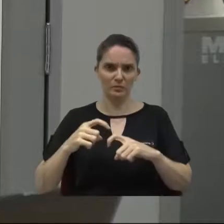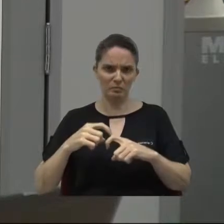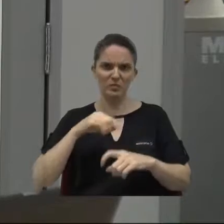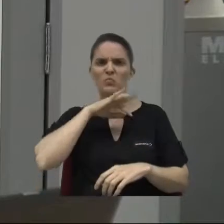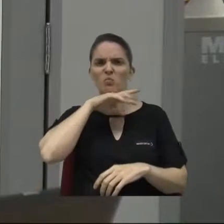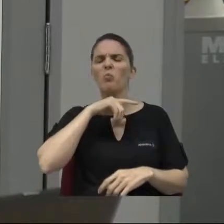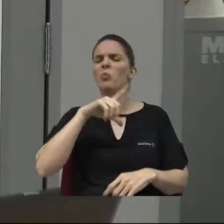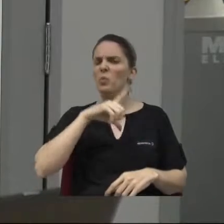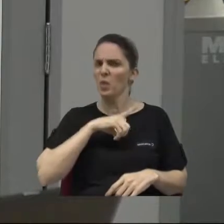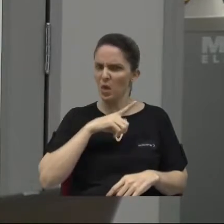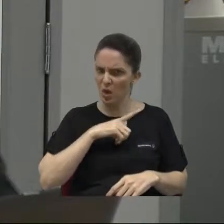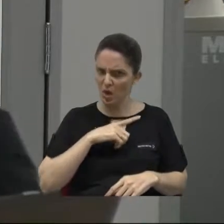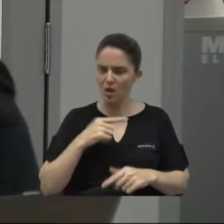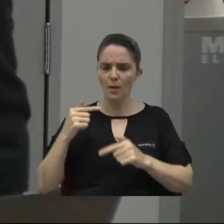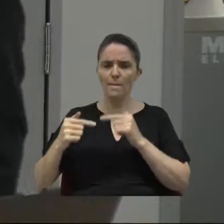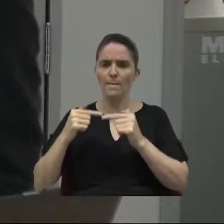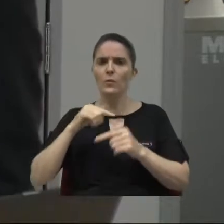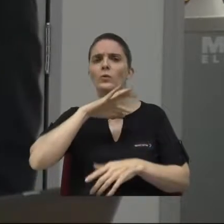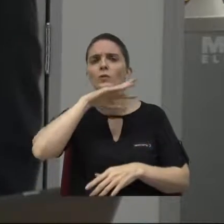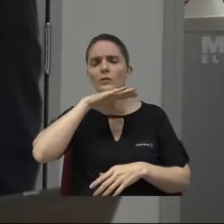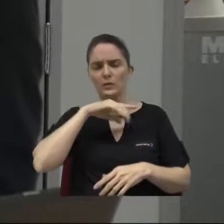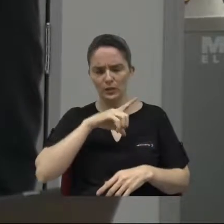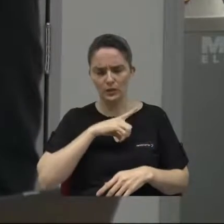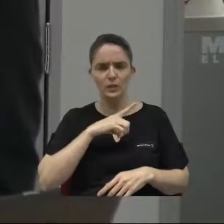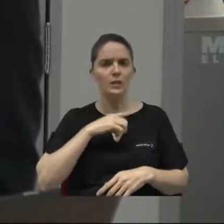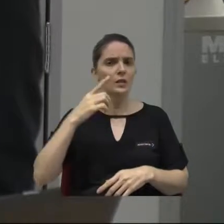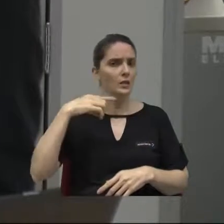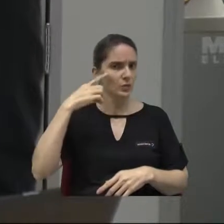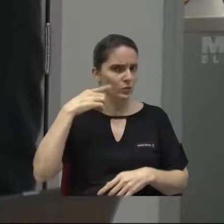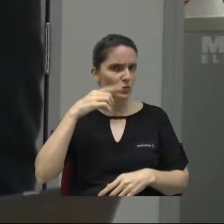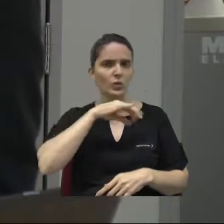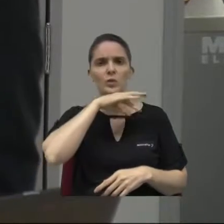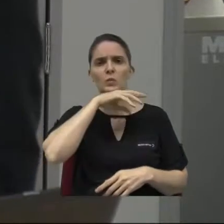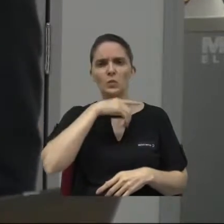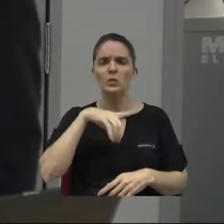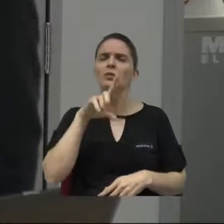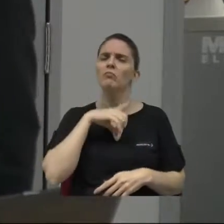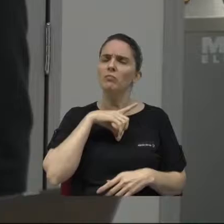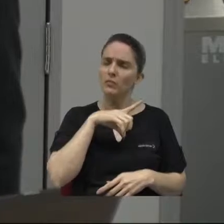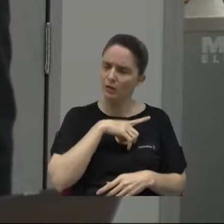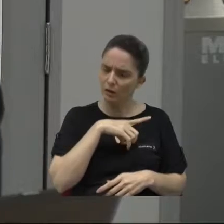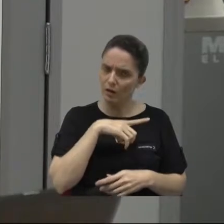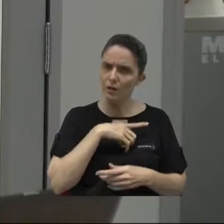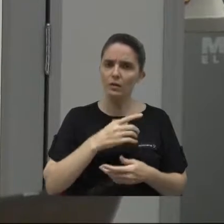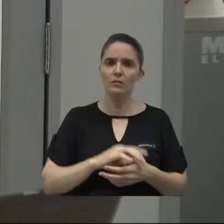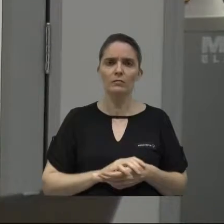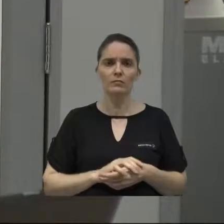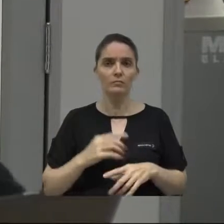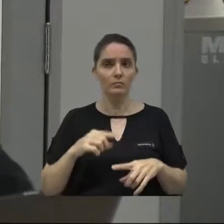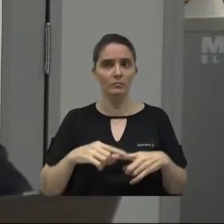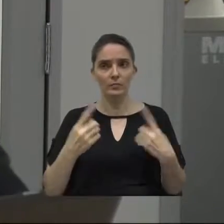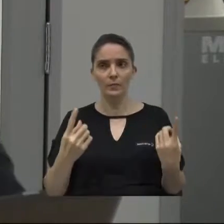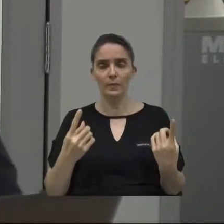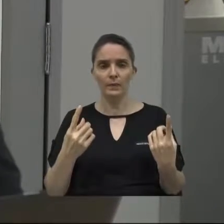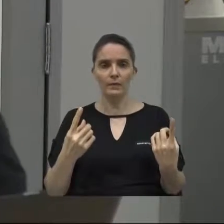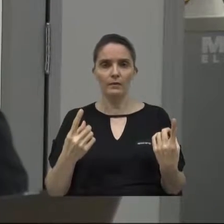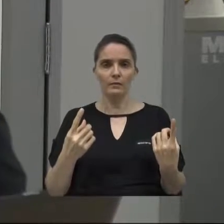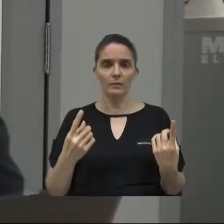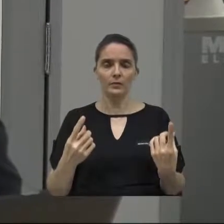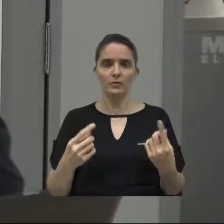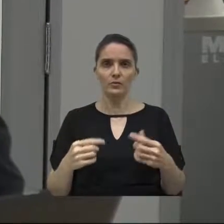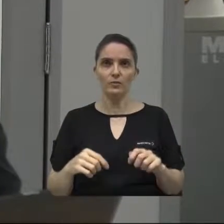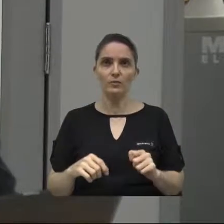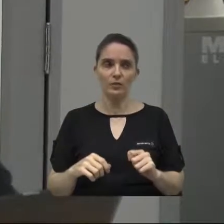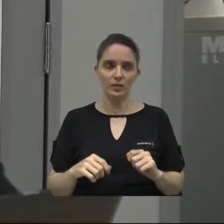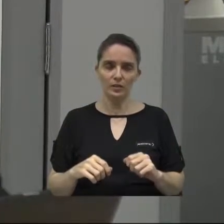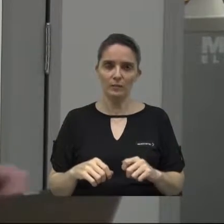Tem político ruim? Tem advogado ruim, com todo respeito, doutora Ana Carolina Pontes? Tem. Mas nós temos aqui também, enquanto